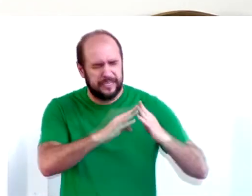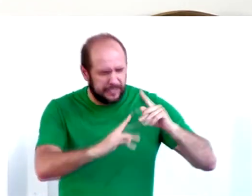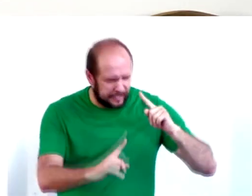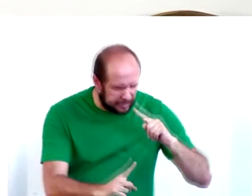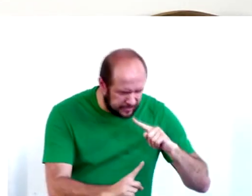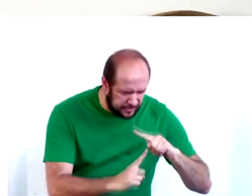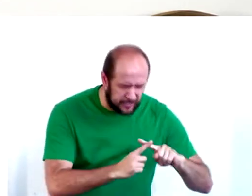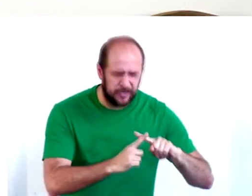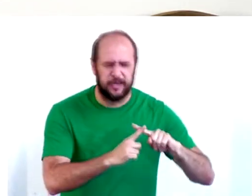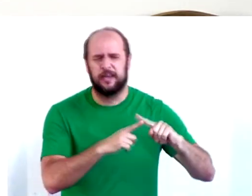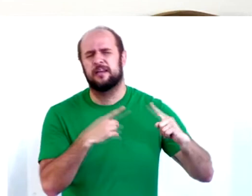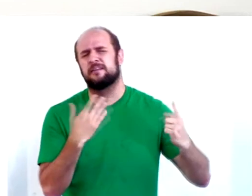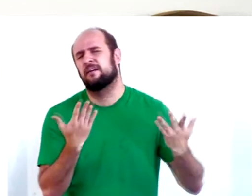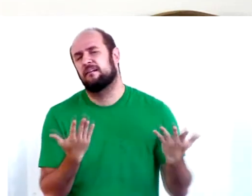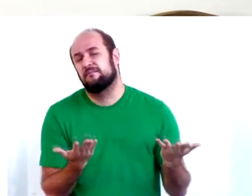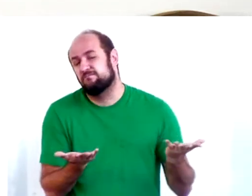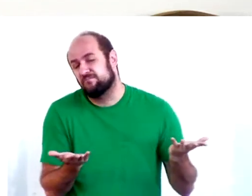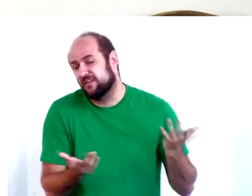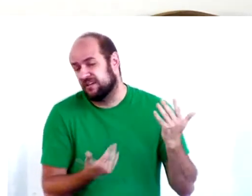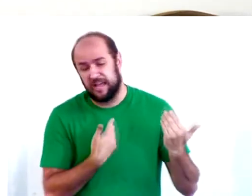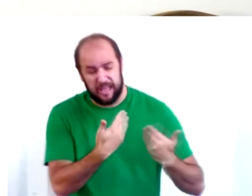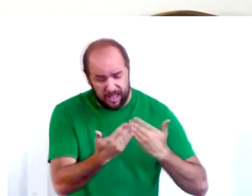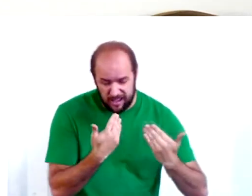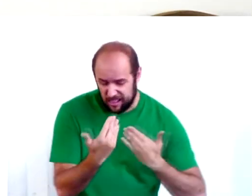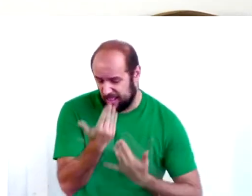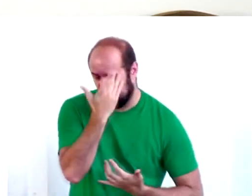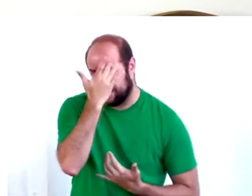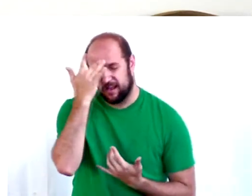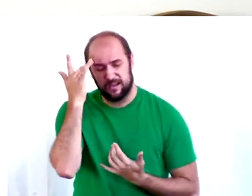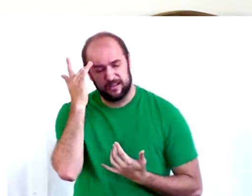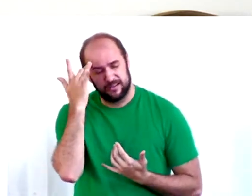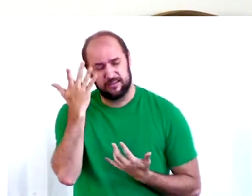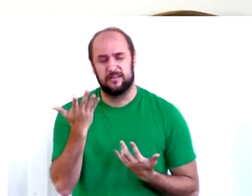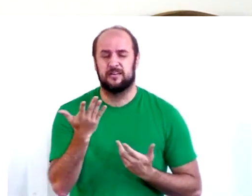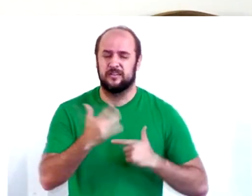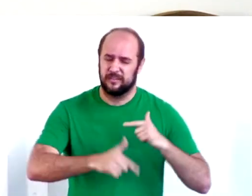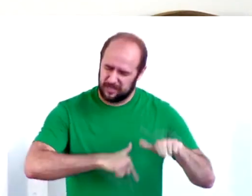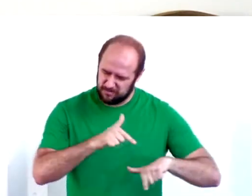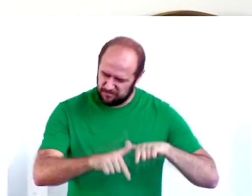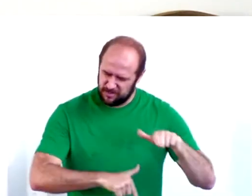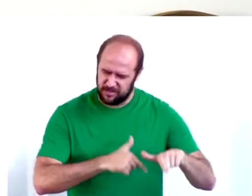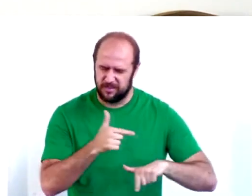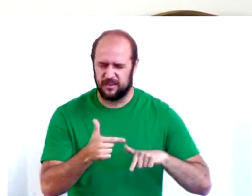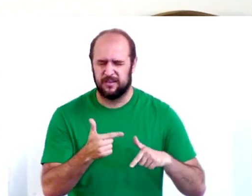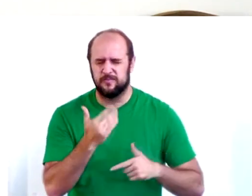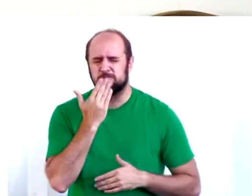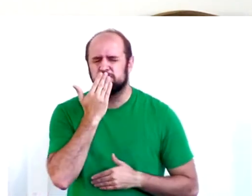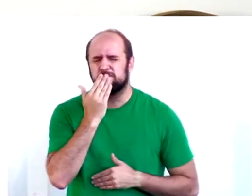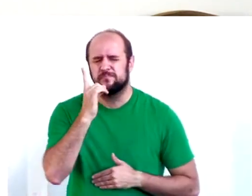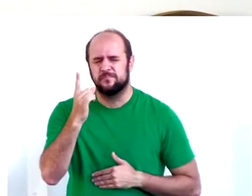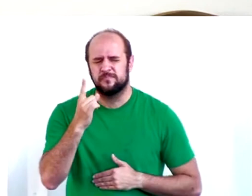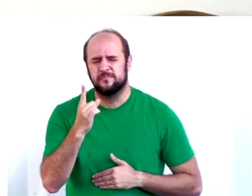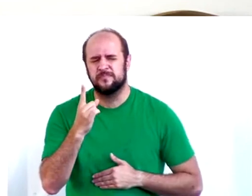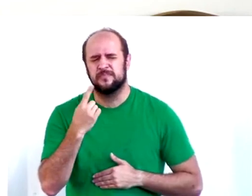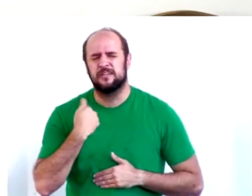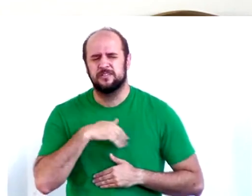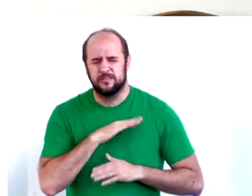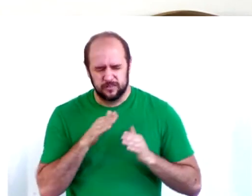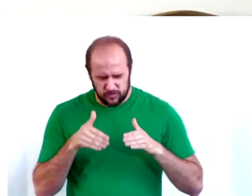eclesiástico, seja no âmbito de relacionamentos profissionais, dá-nos a humildade, Senhor,